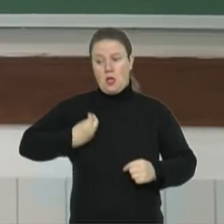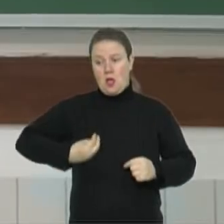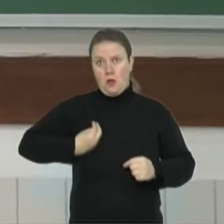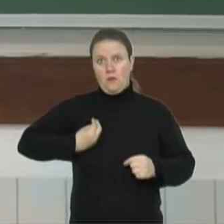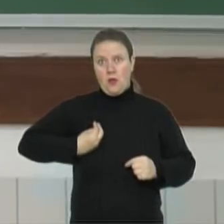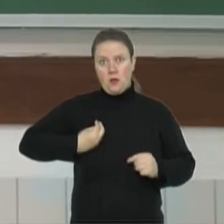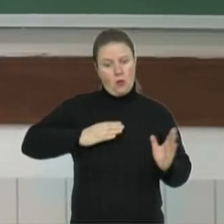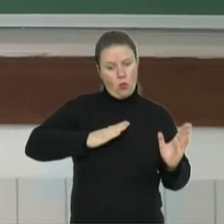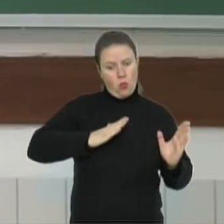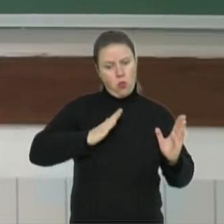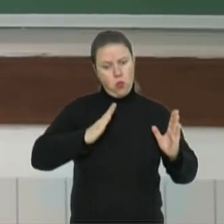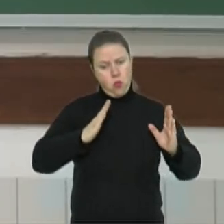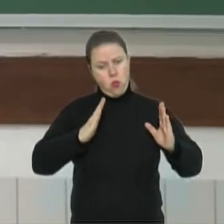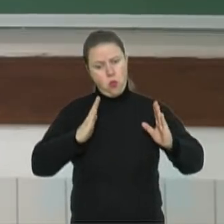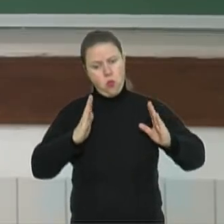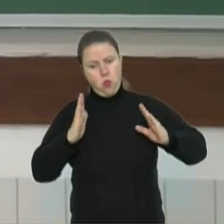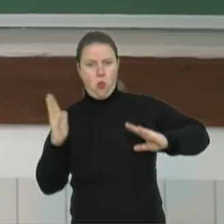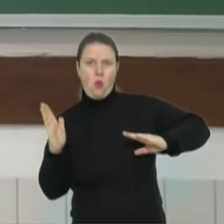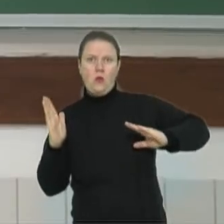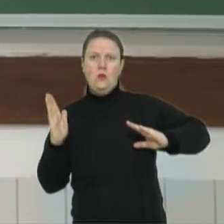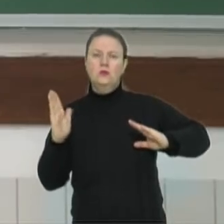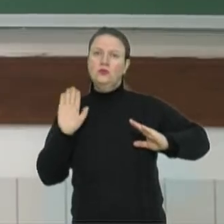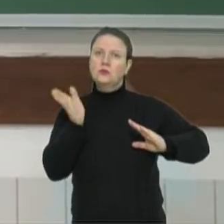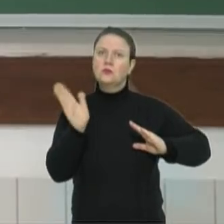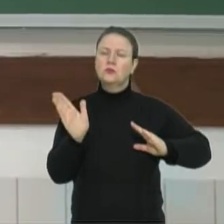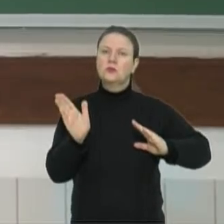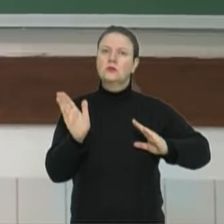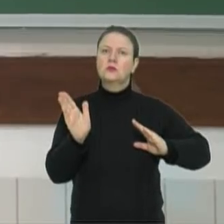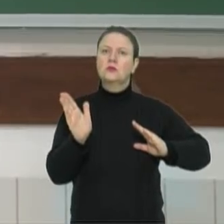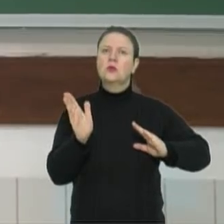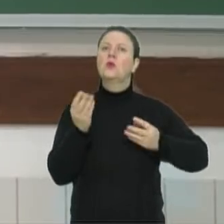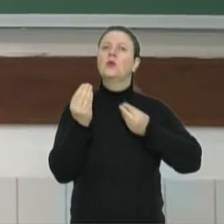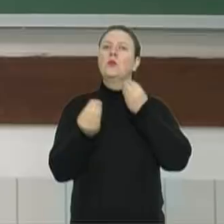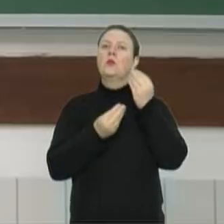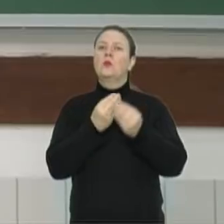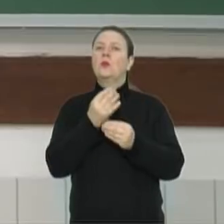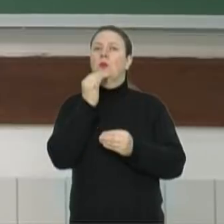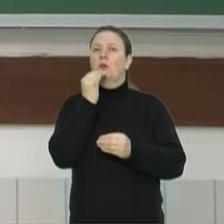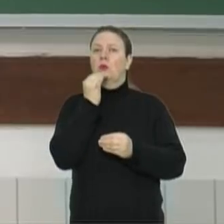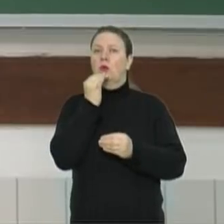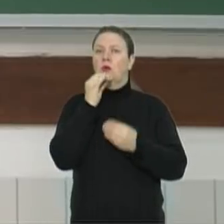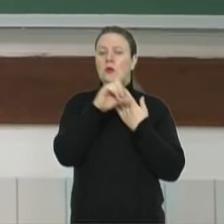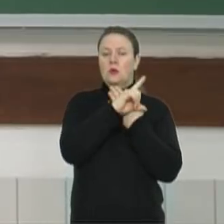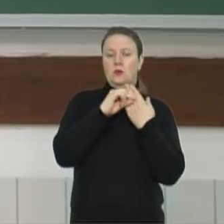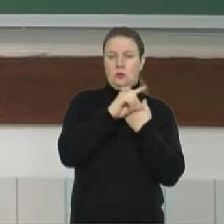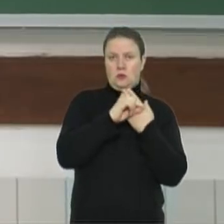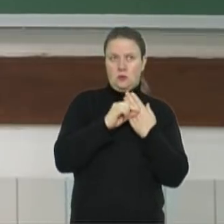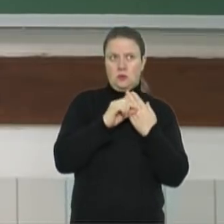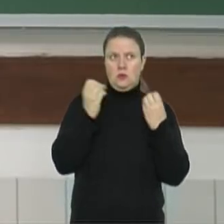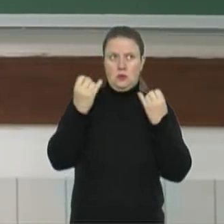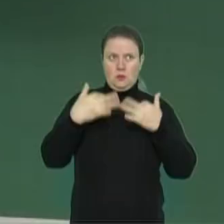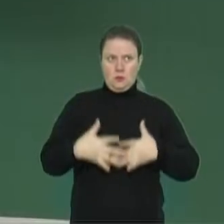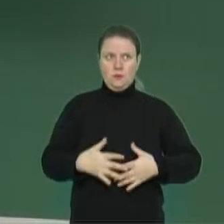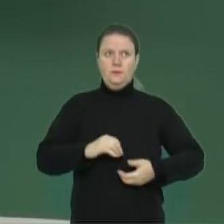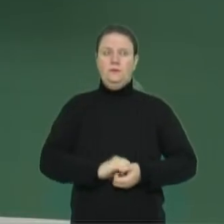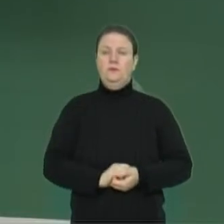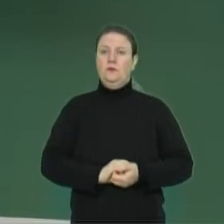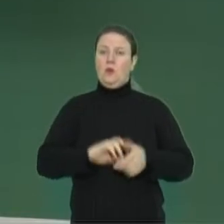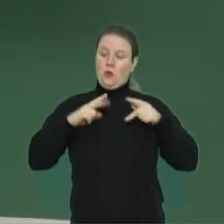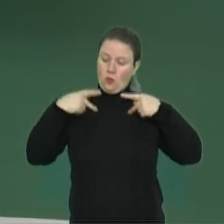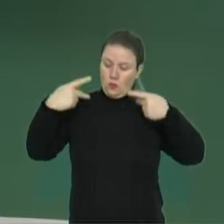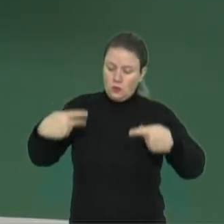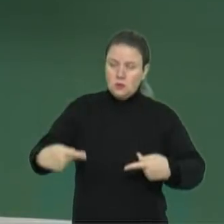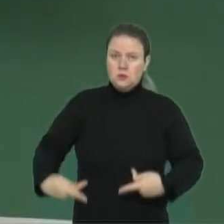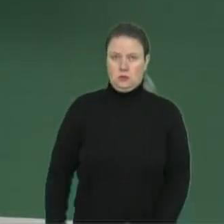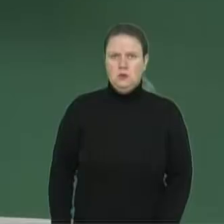ocorre durante a existência, né? Então, em outras palavras, o Heidegger diz que esse Dasein é o seguinte, ó. O ser